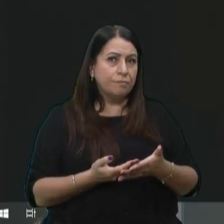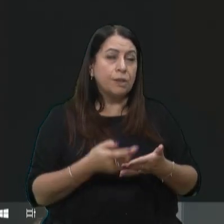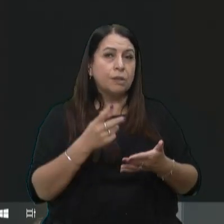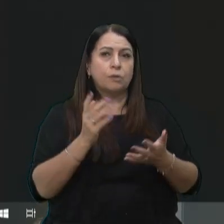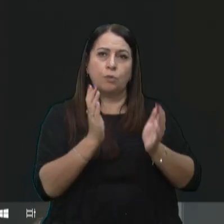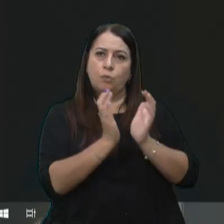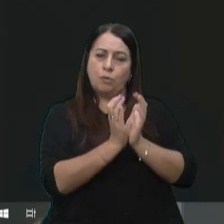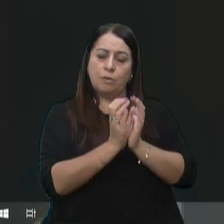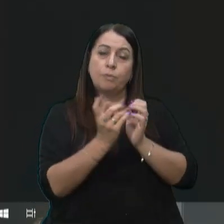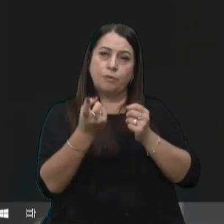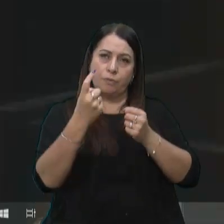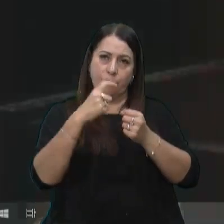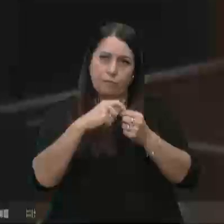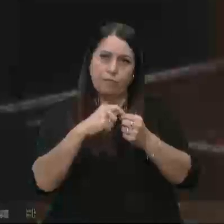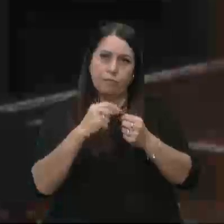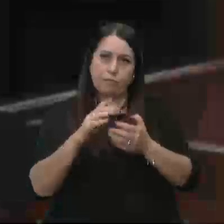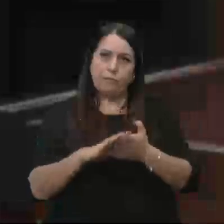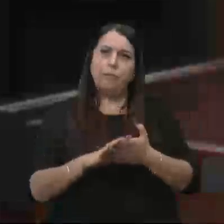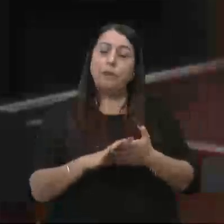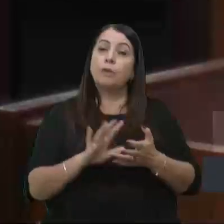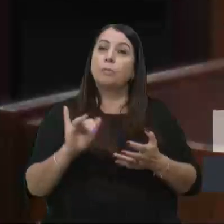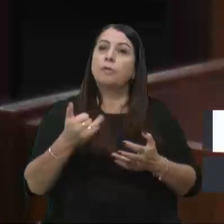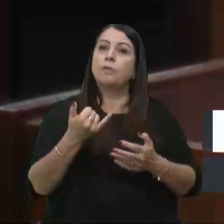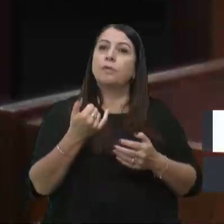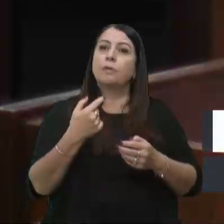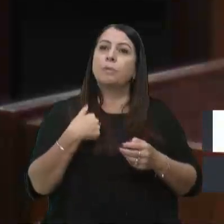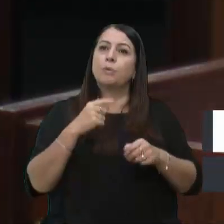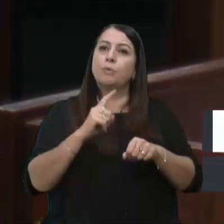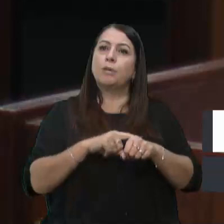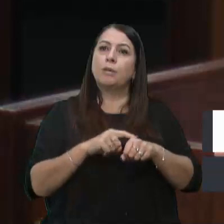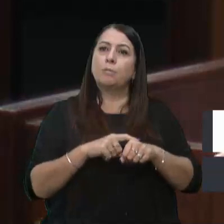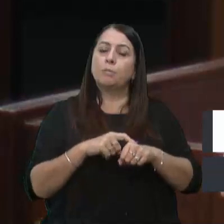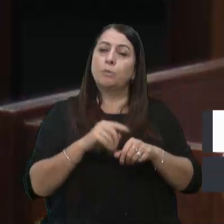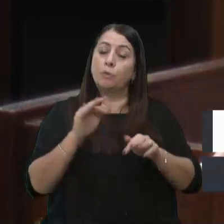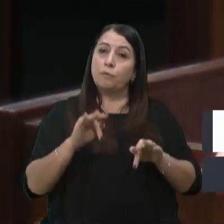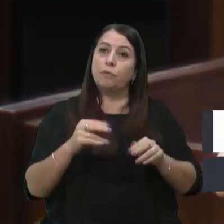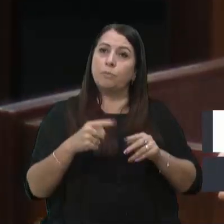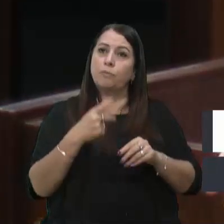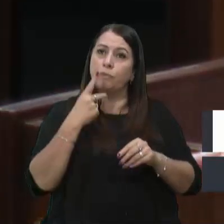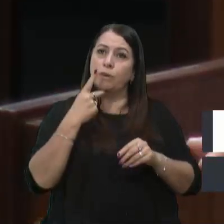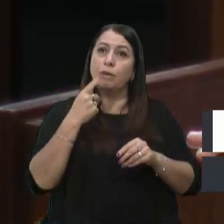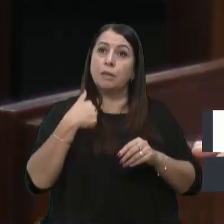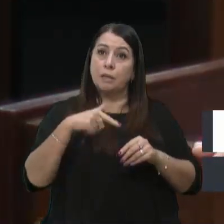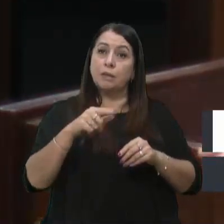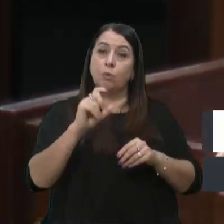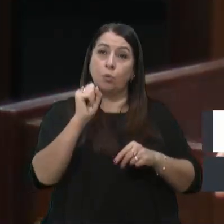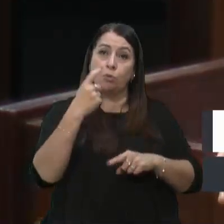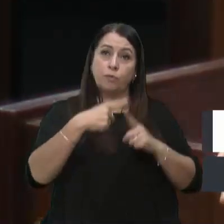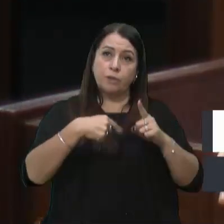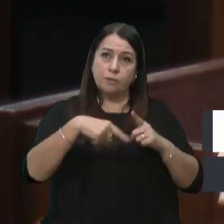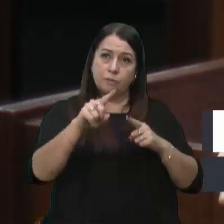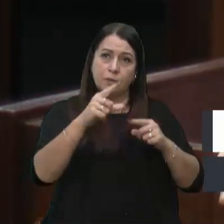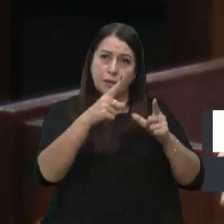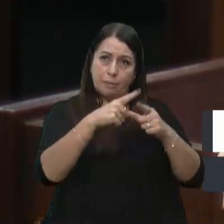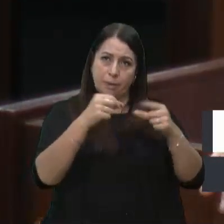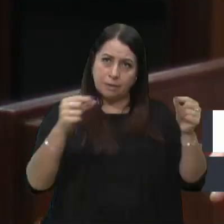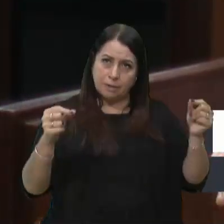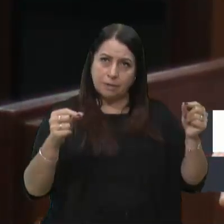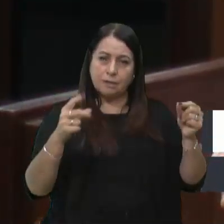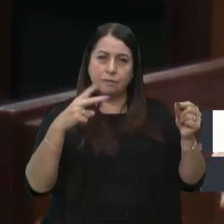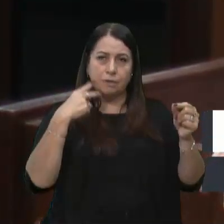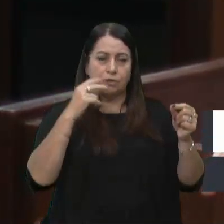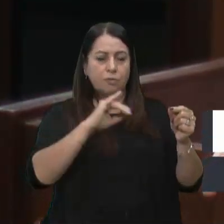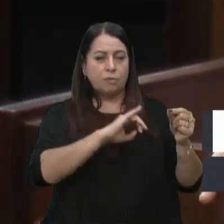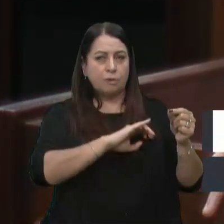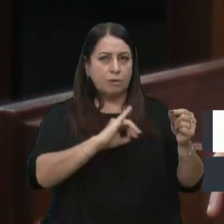colegas pode voltar aqui teve a câmara eu quero aproveitar esse meu tempo final mas é o seguinte que eu fui Umas oito vezes a Brasília vereadora